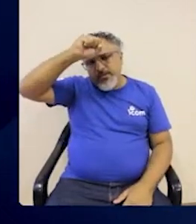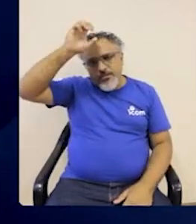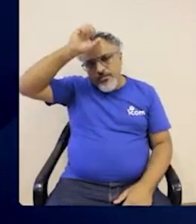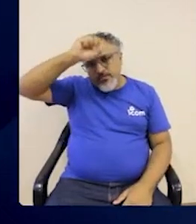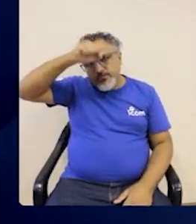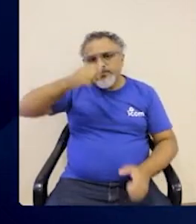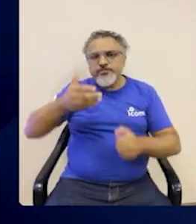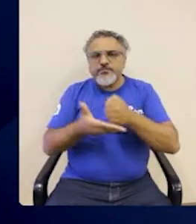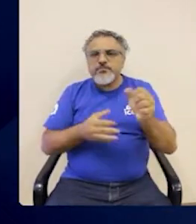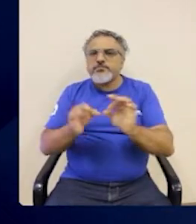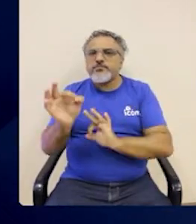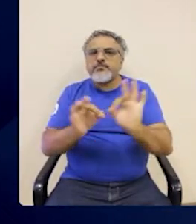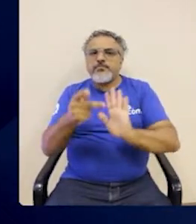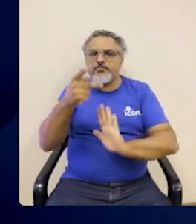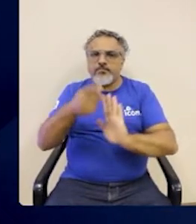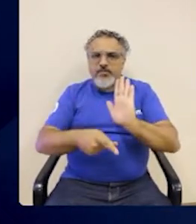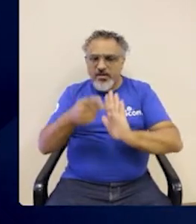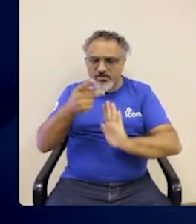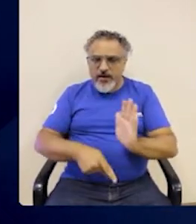aprendizagem baseada em projetos.